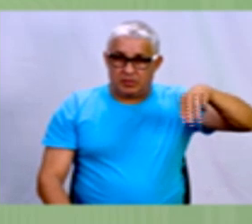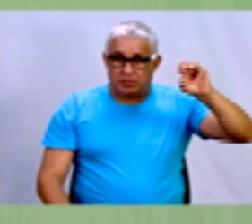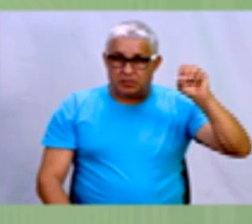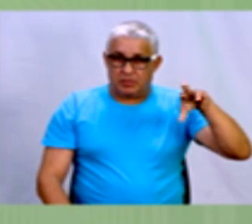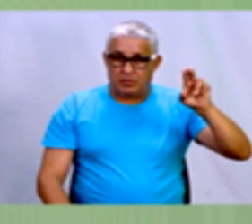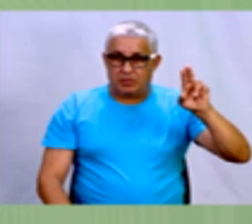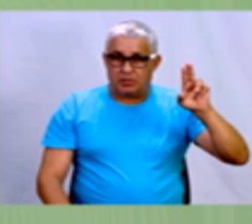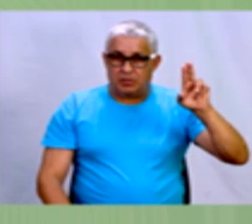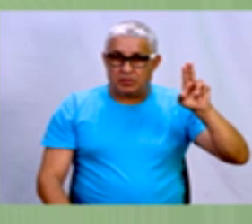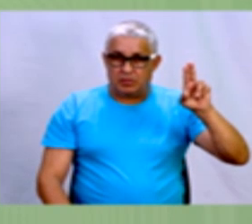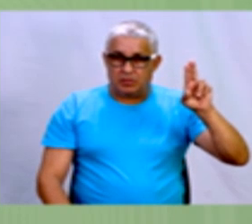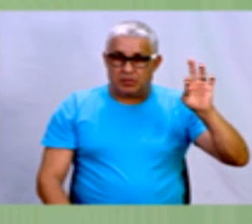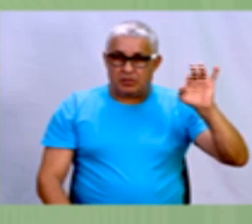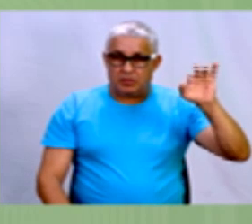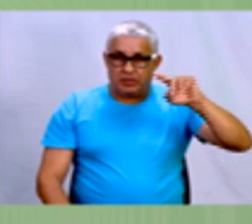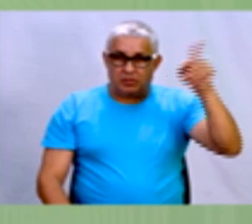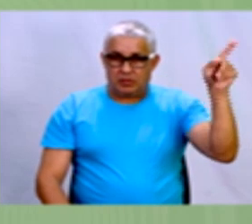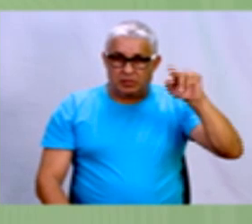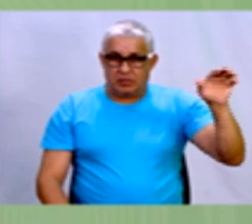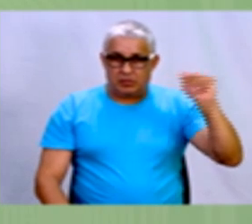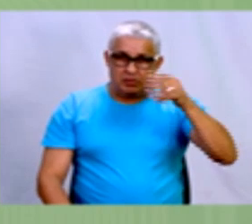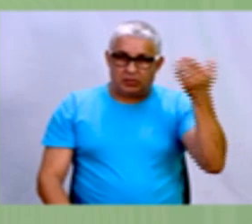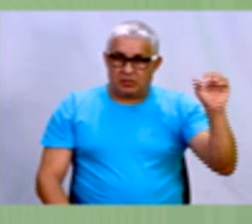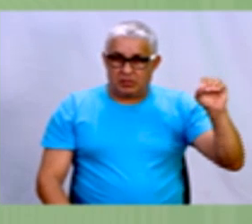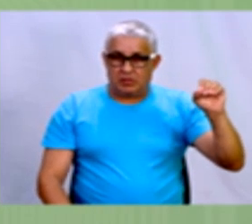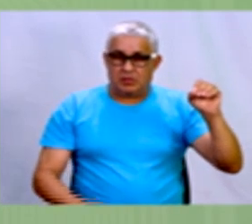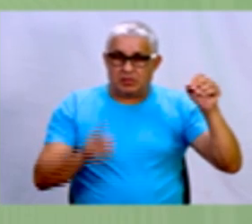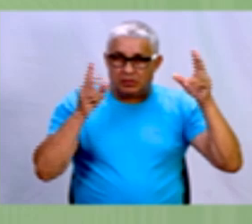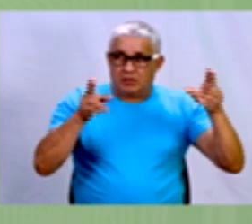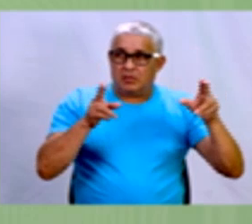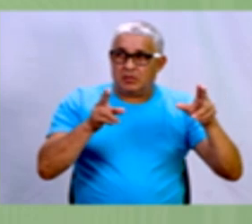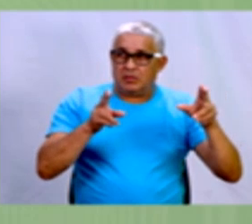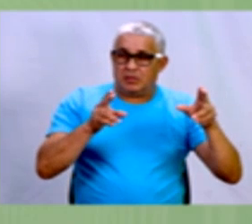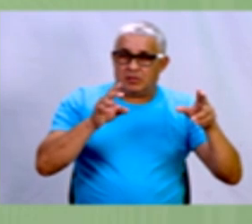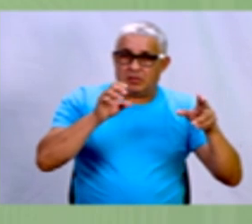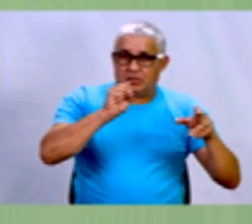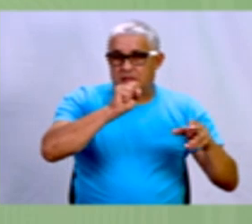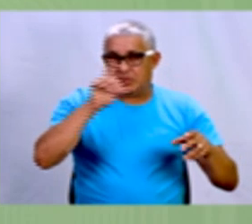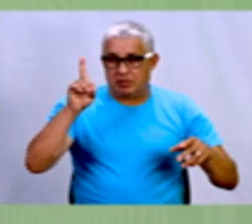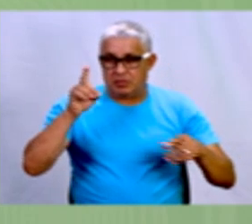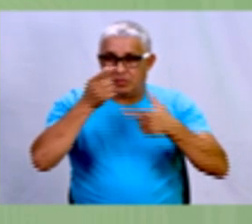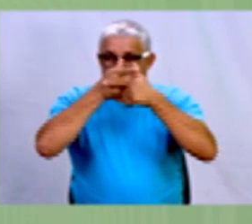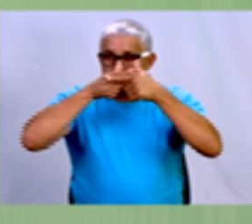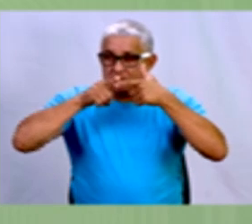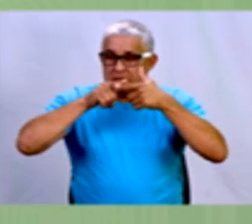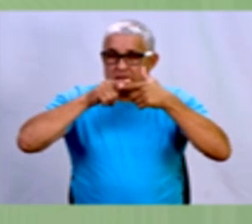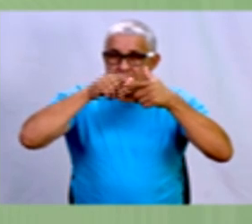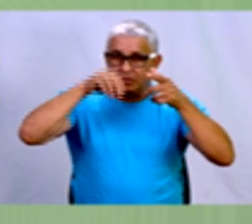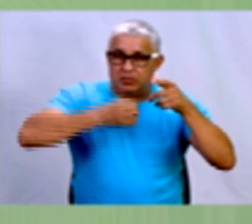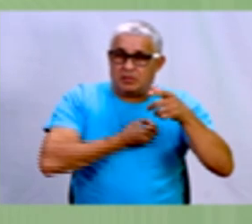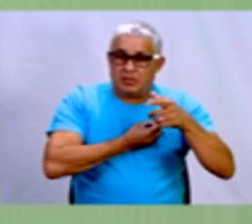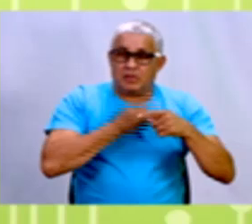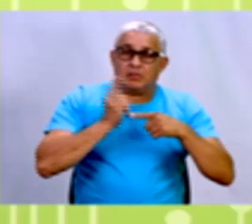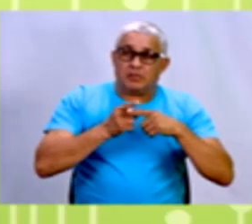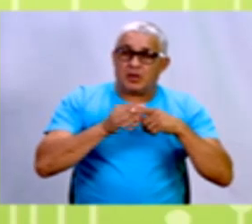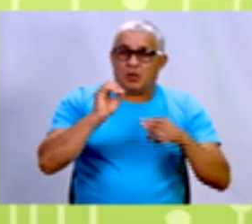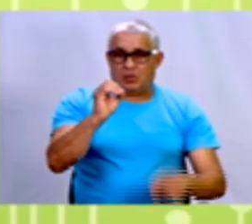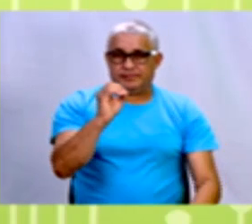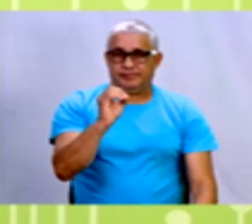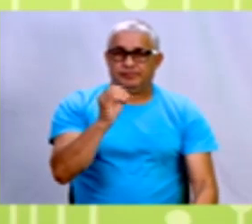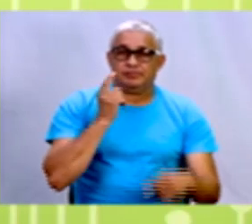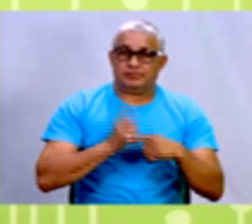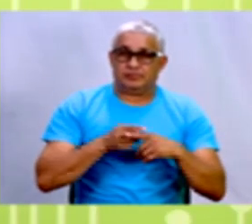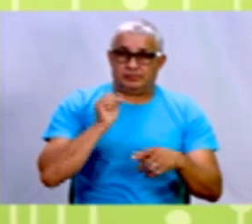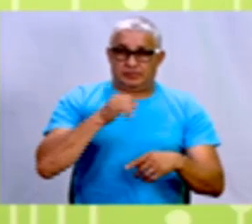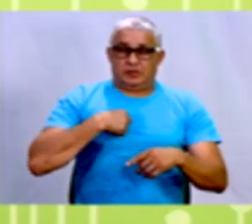esse SD aqui, que é o saldo devedor, dividido pelo número de parcelas, ok? Por que a gente fala no período 0? Porque